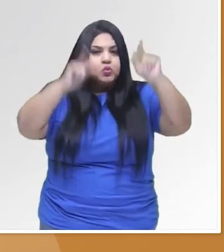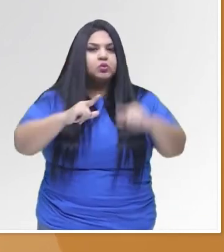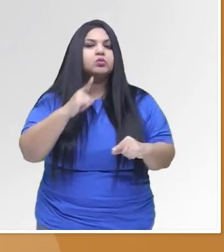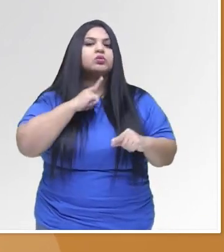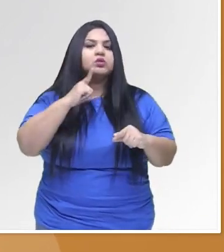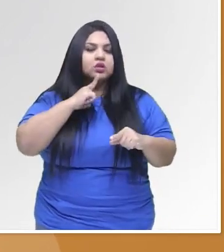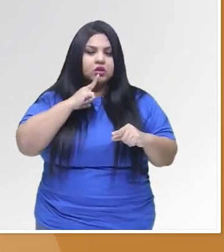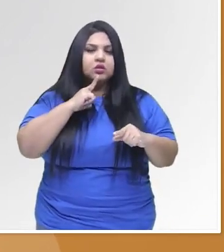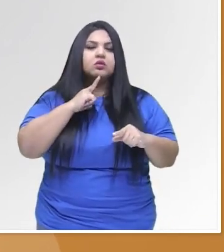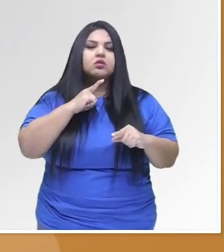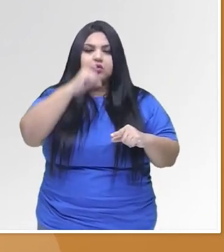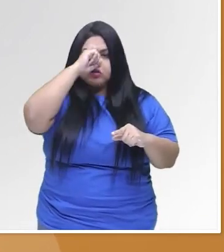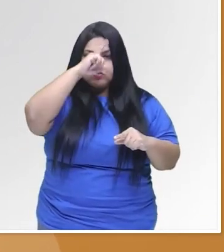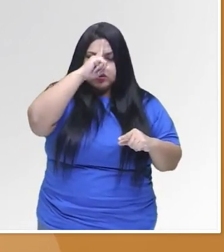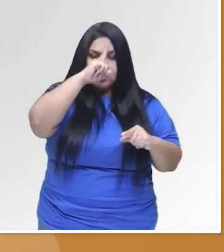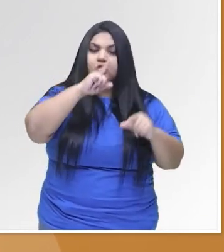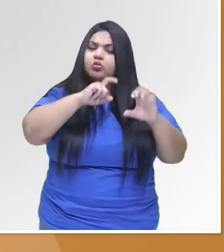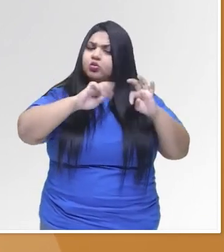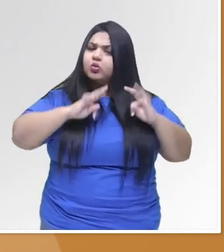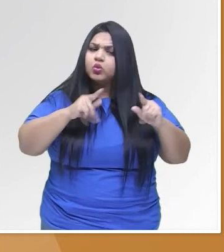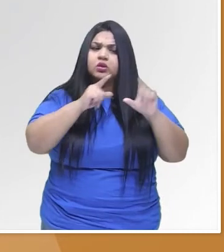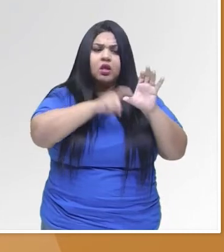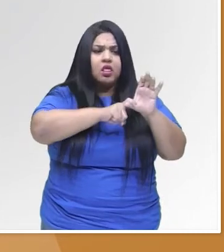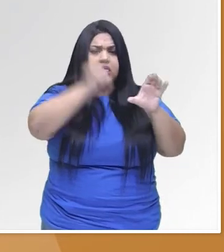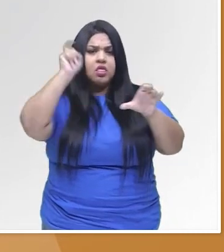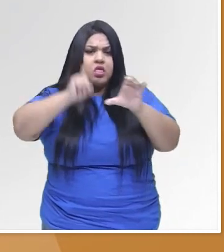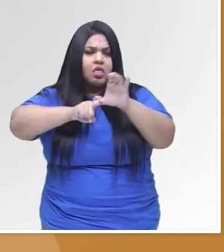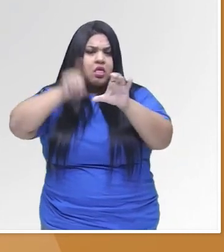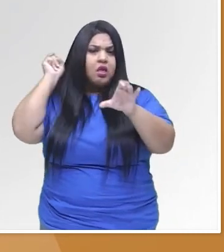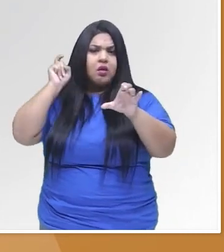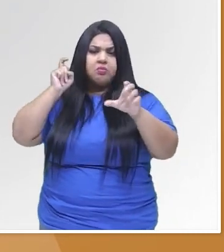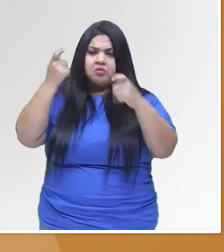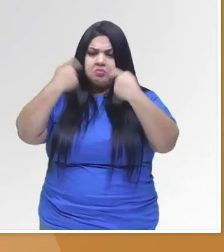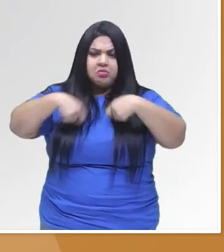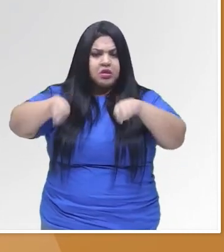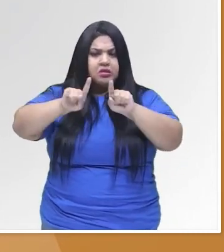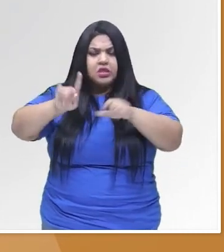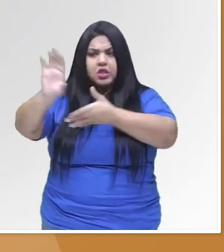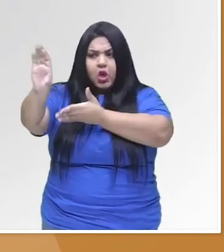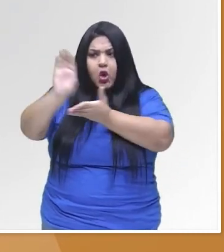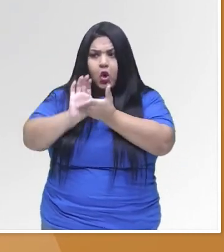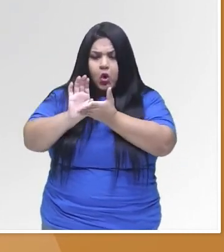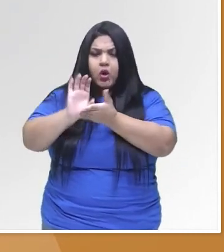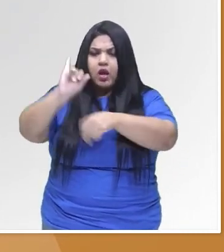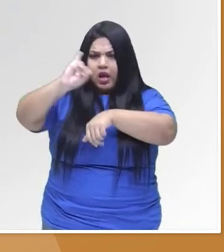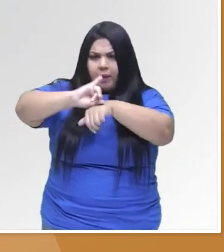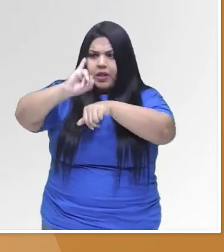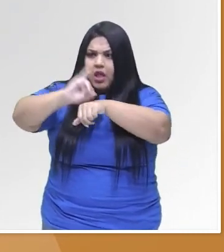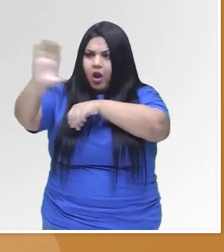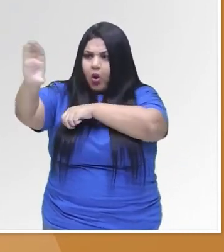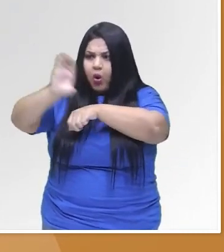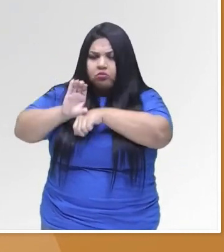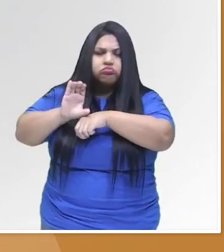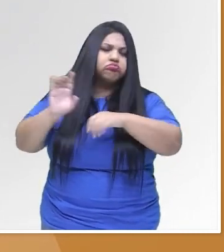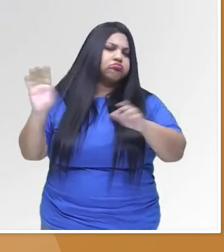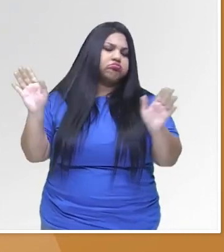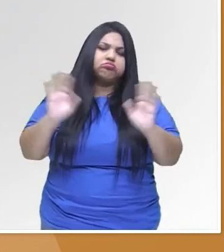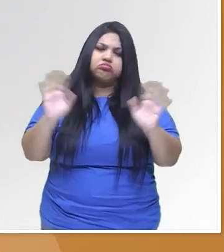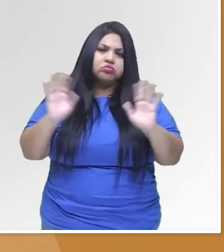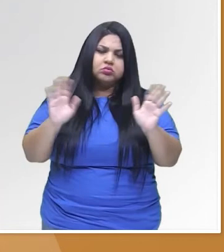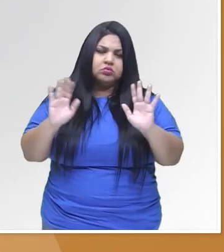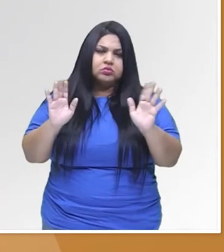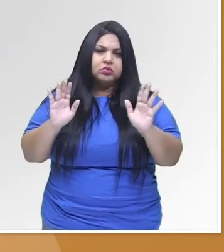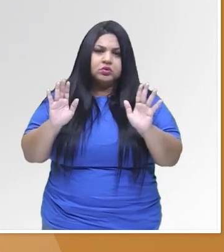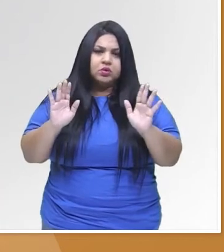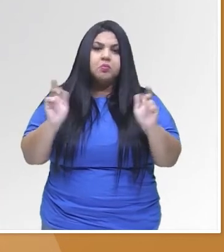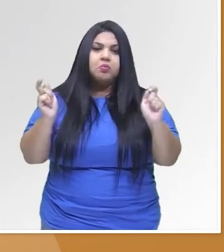todas estão independentes uma das outras. Não precisam do recurso vindo da capital, do estado, por exemplo, para que